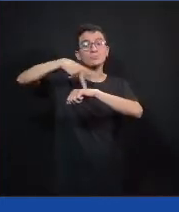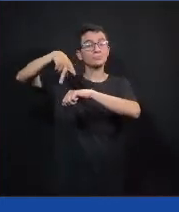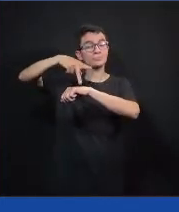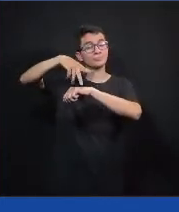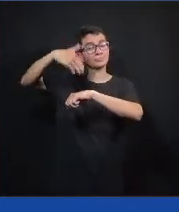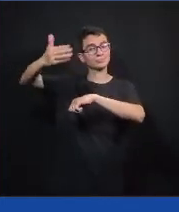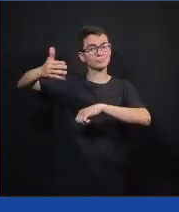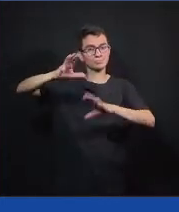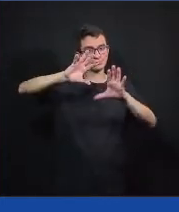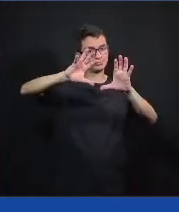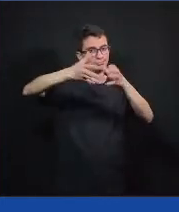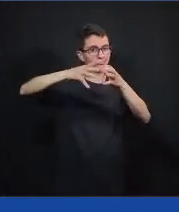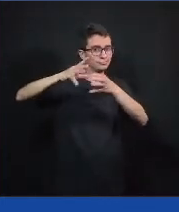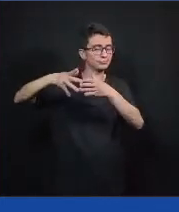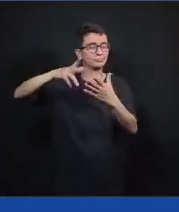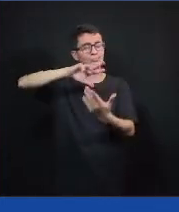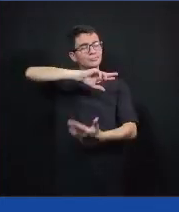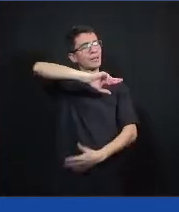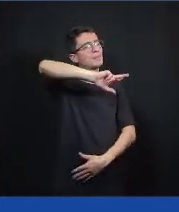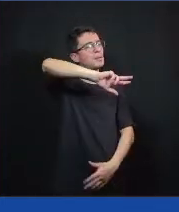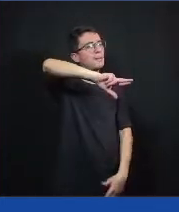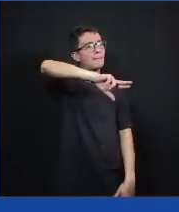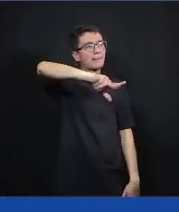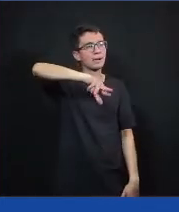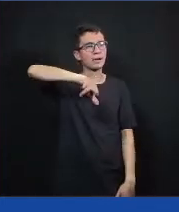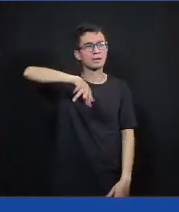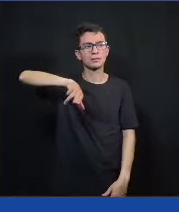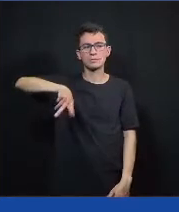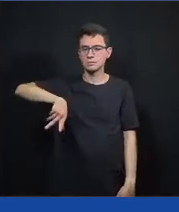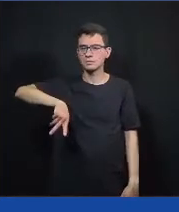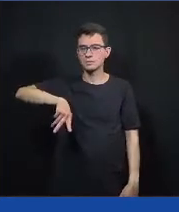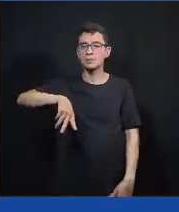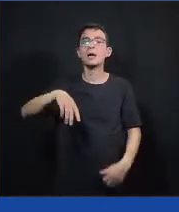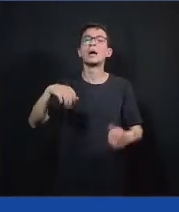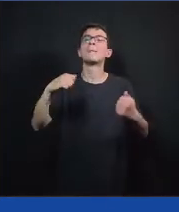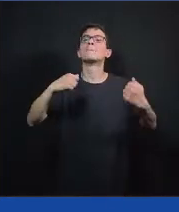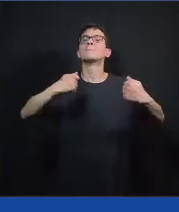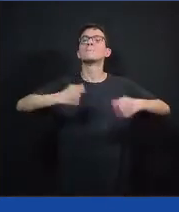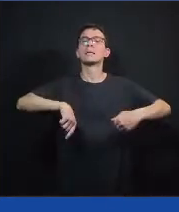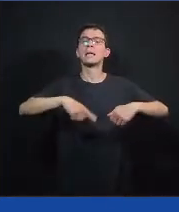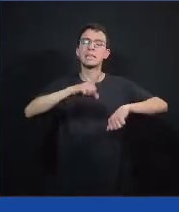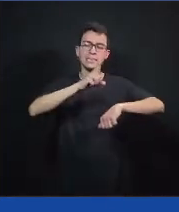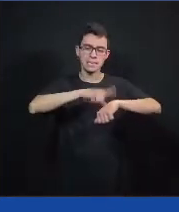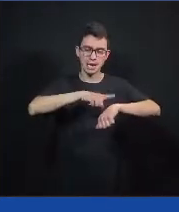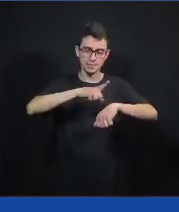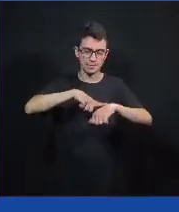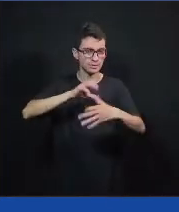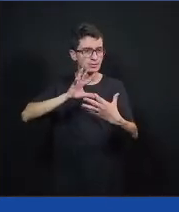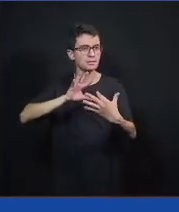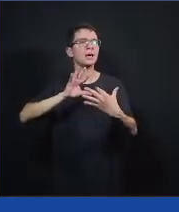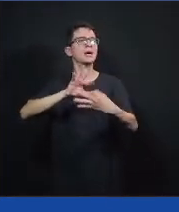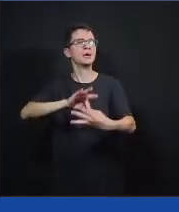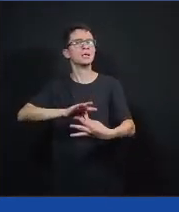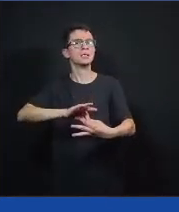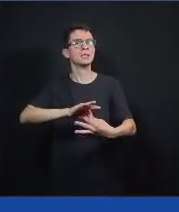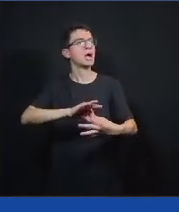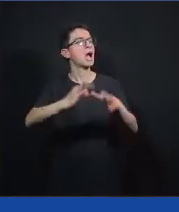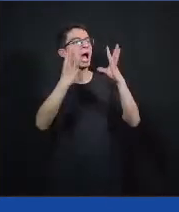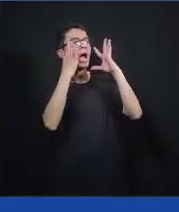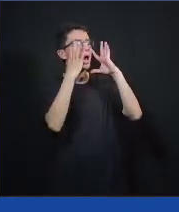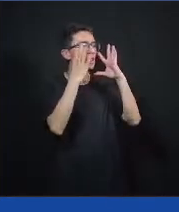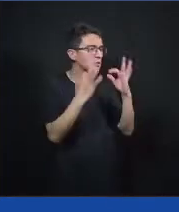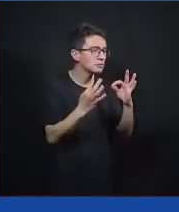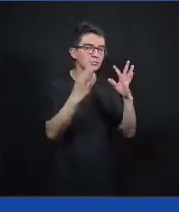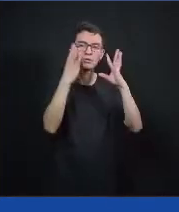categorias. O tempo aí passa a ser necessário para que todos os envolvidos e afetados sejam ouvidos e